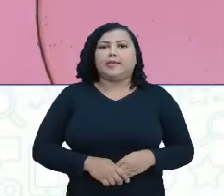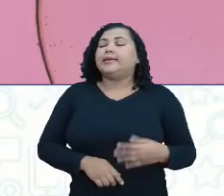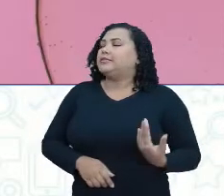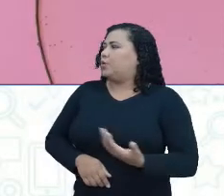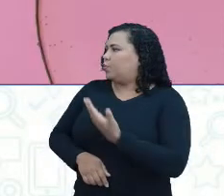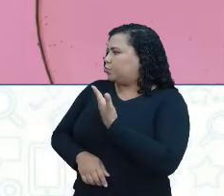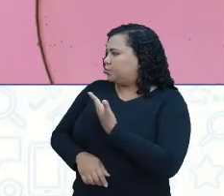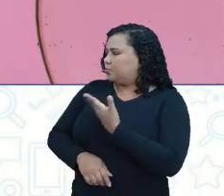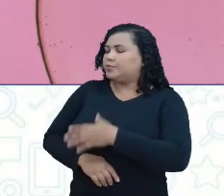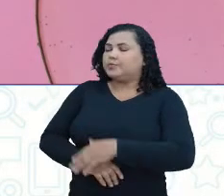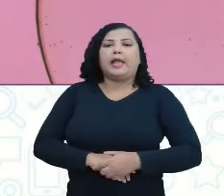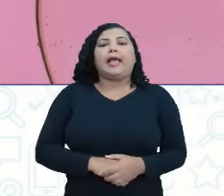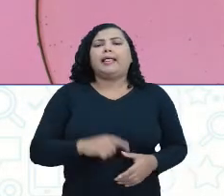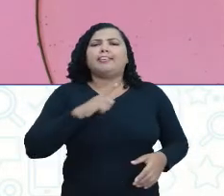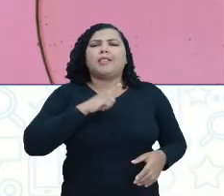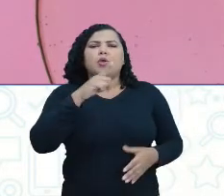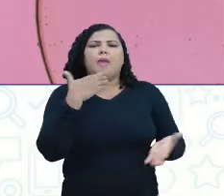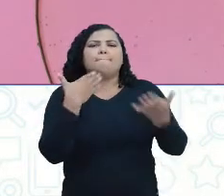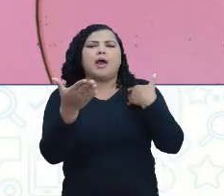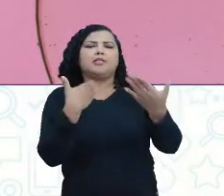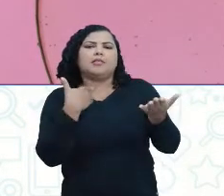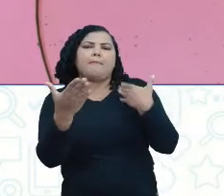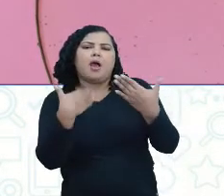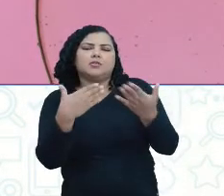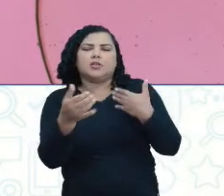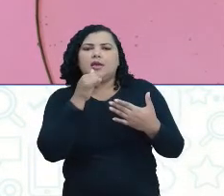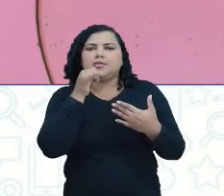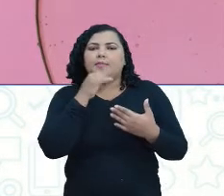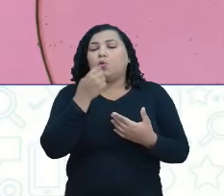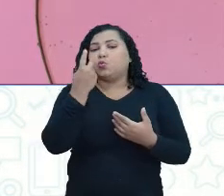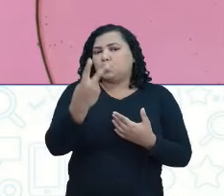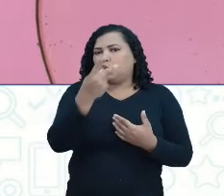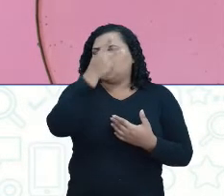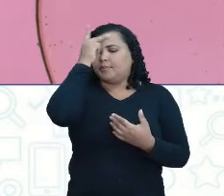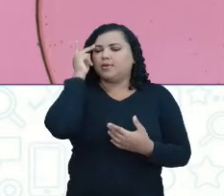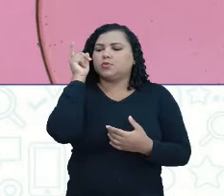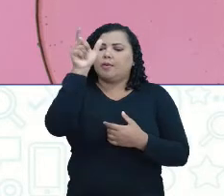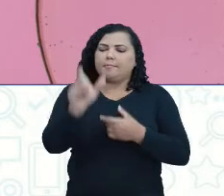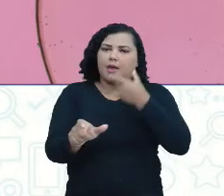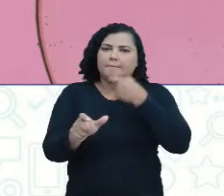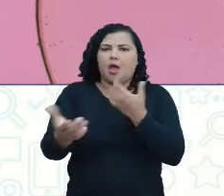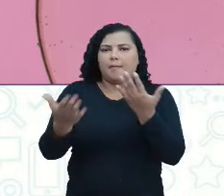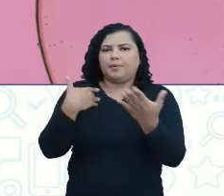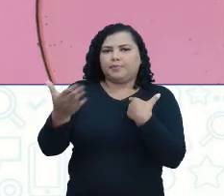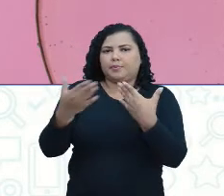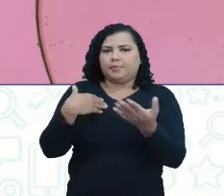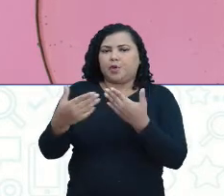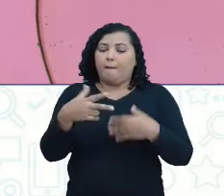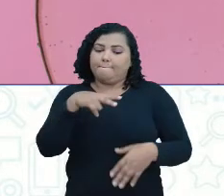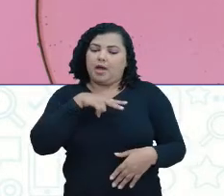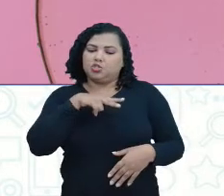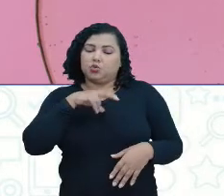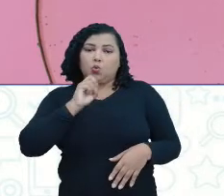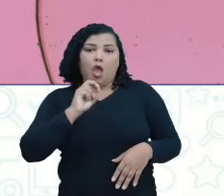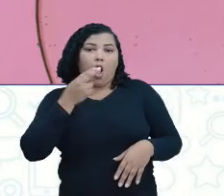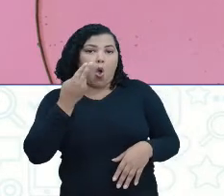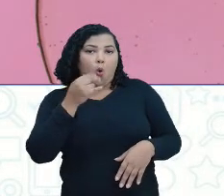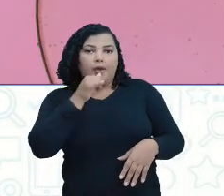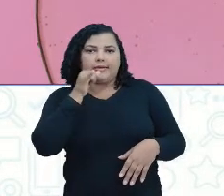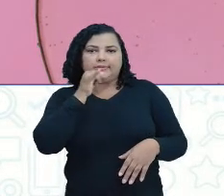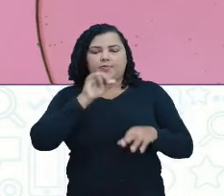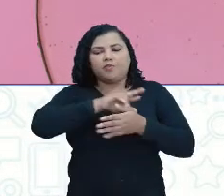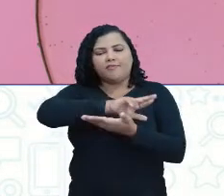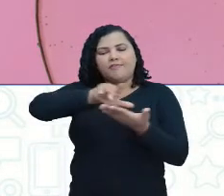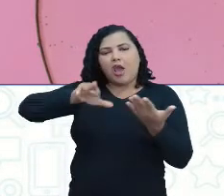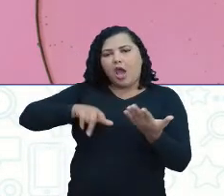de bate-papo interativos entre dois usuários. Bate-papo privado ou entre vários usuários, que